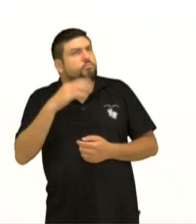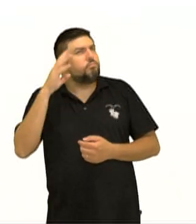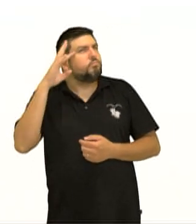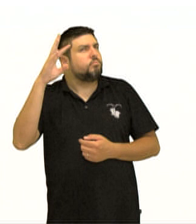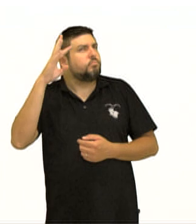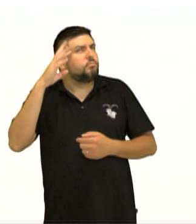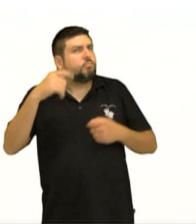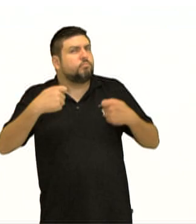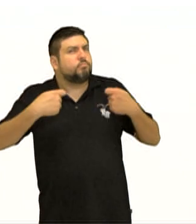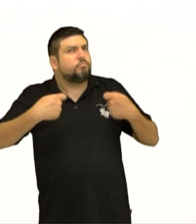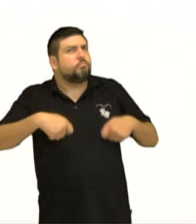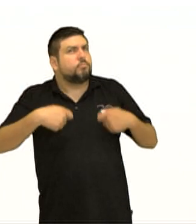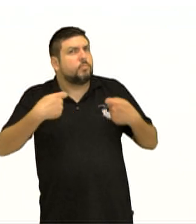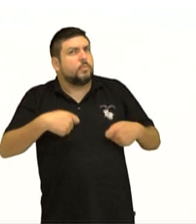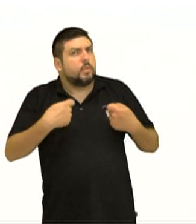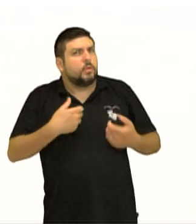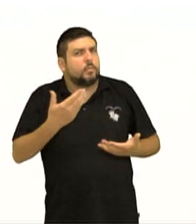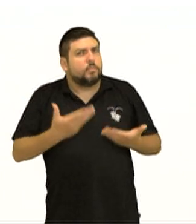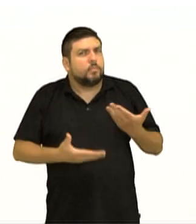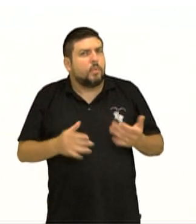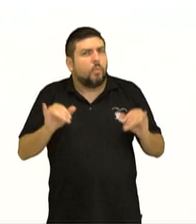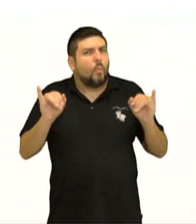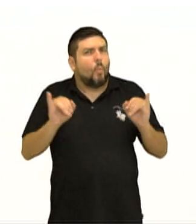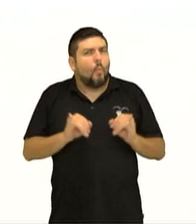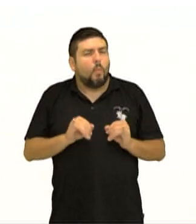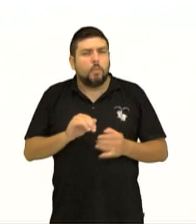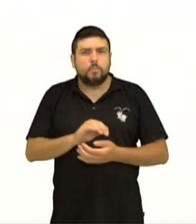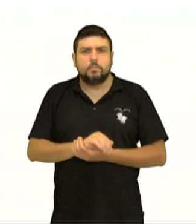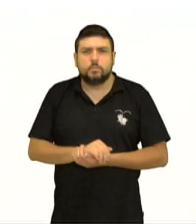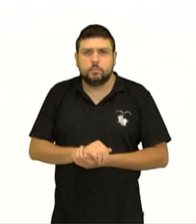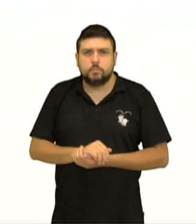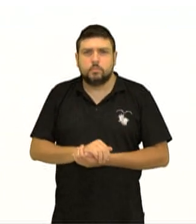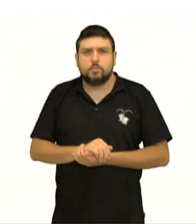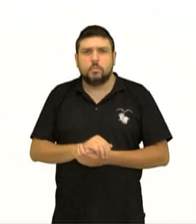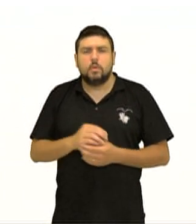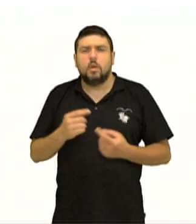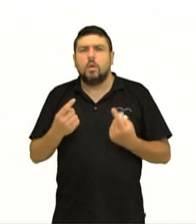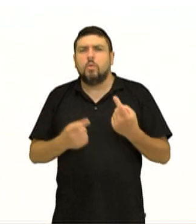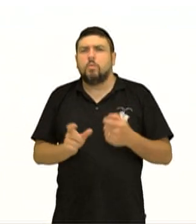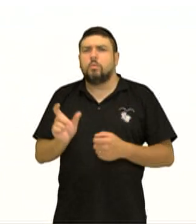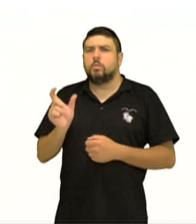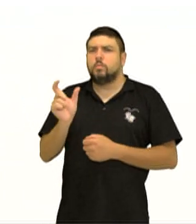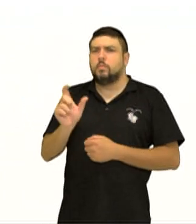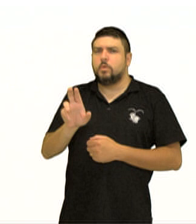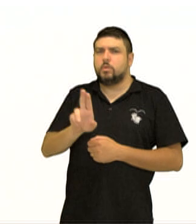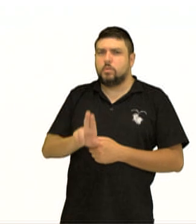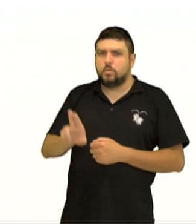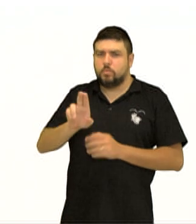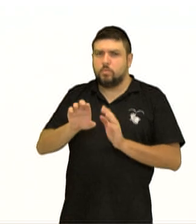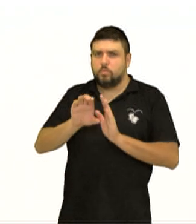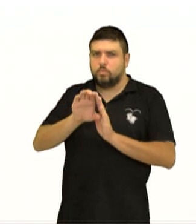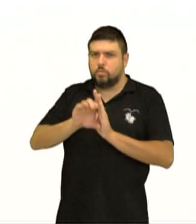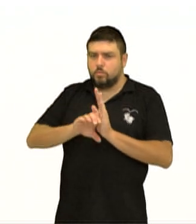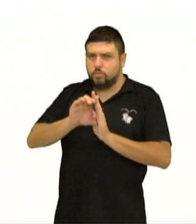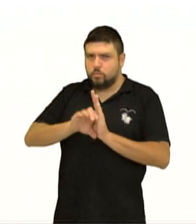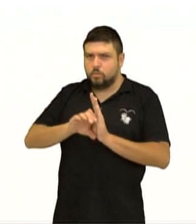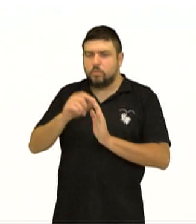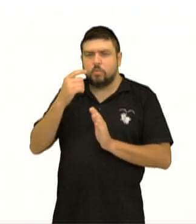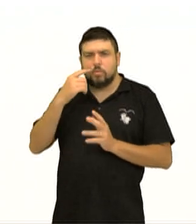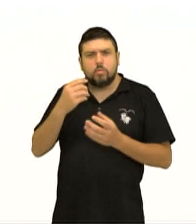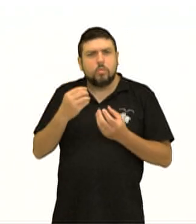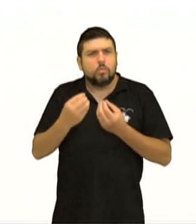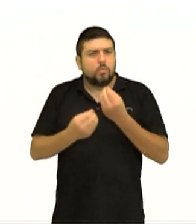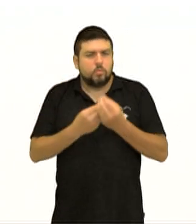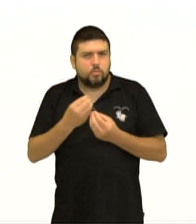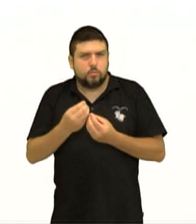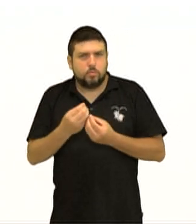Qual palavra ao lado é usada para expressar um conselho? Se a gente observar, a palavra que aqui está, que